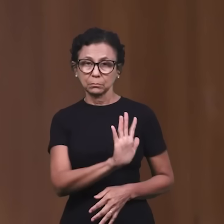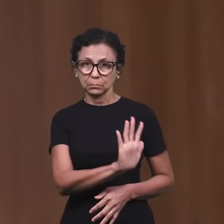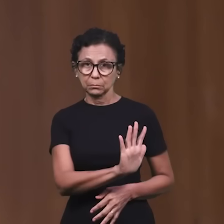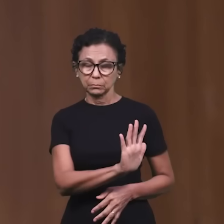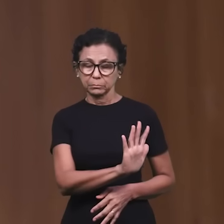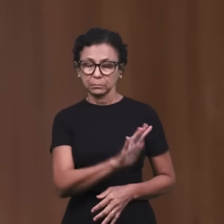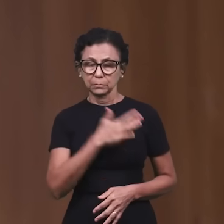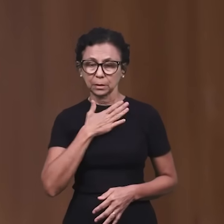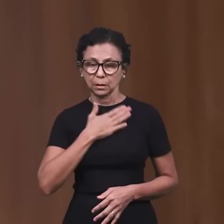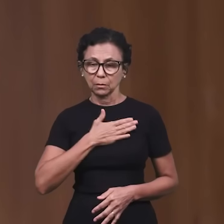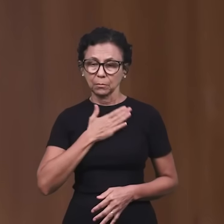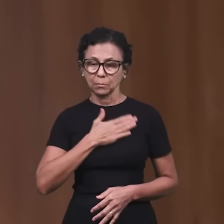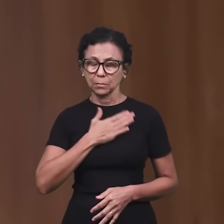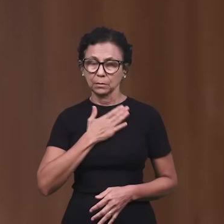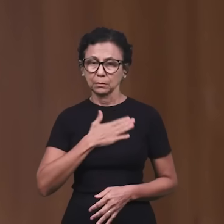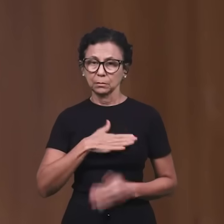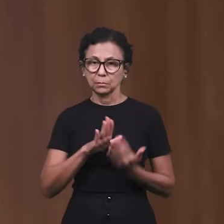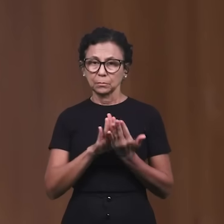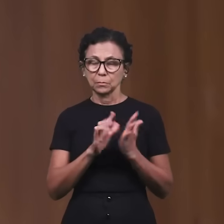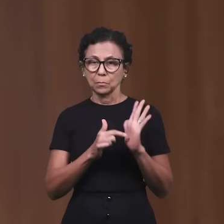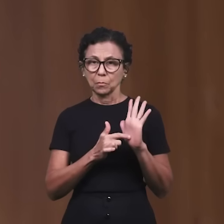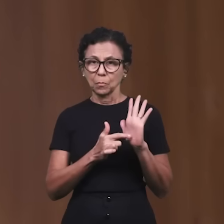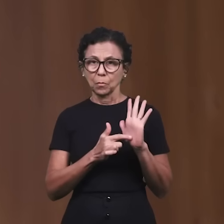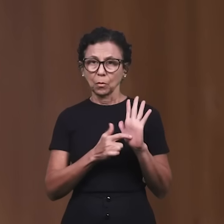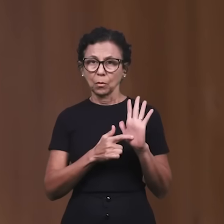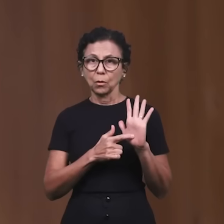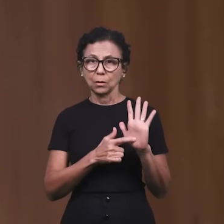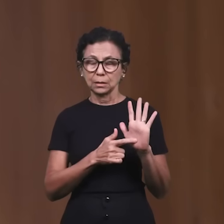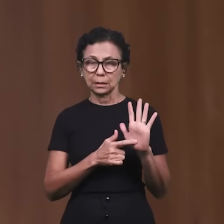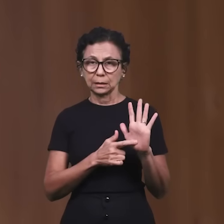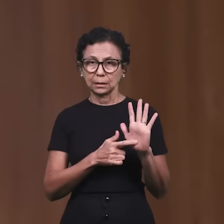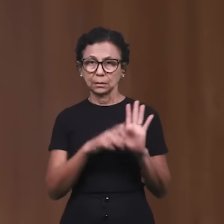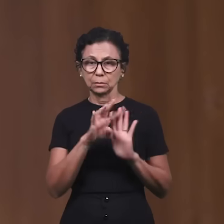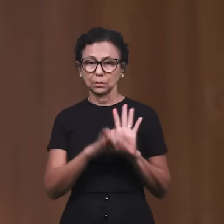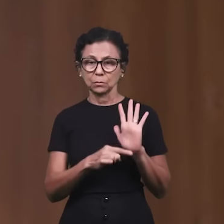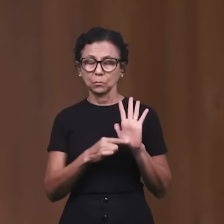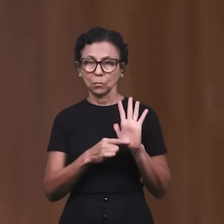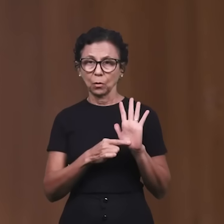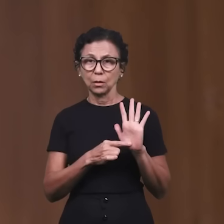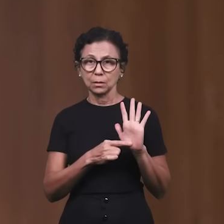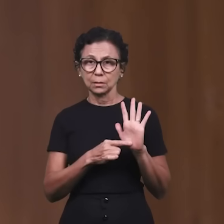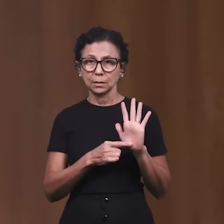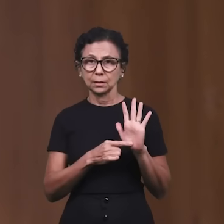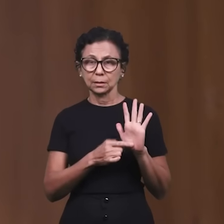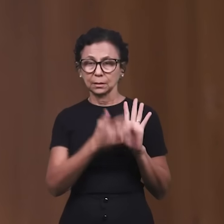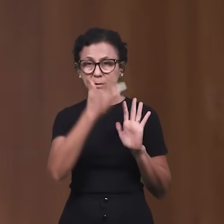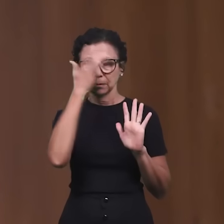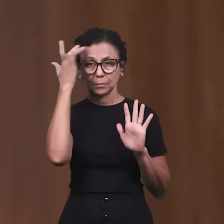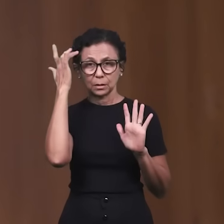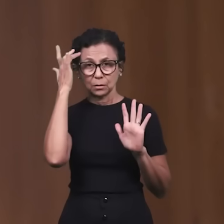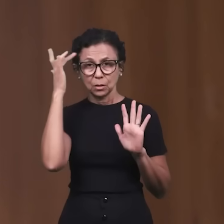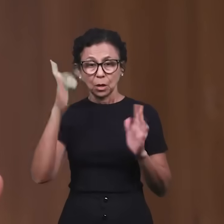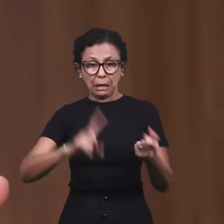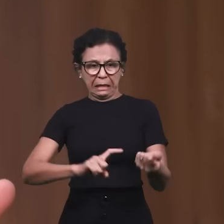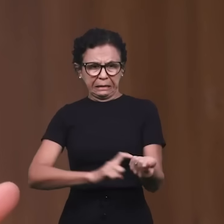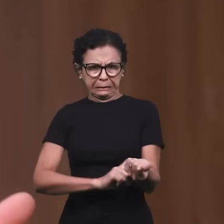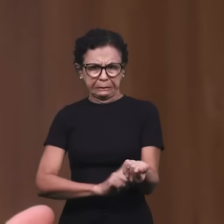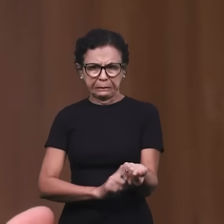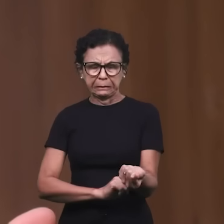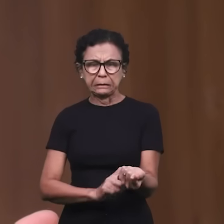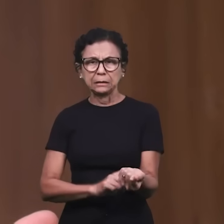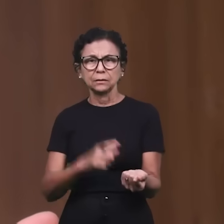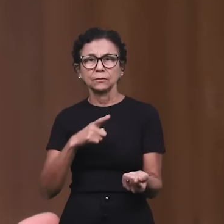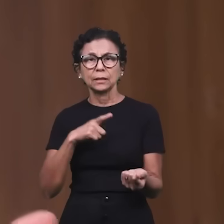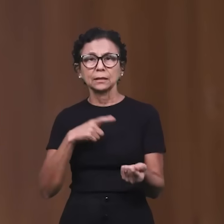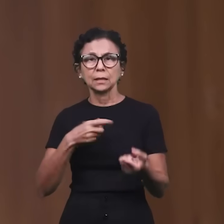né? Então, a palavra fala que este homem que assim se comporta, ele vai sofrer dano. E